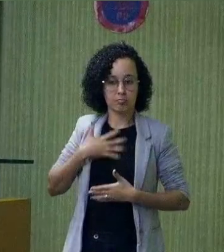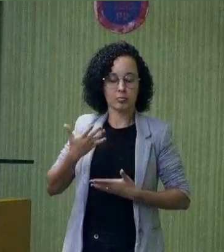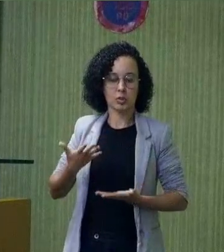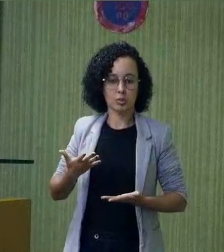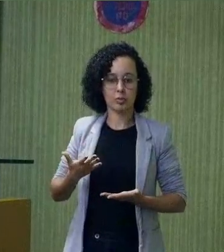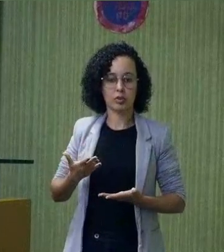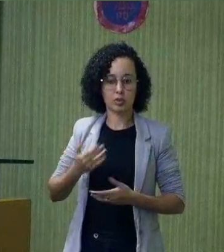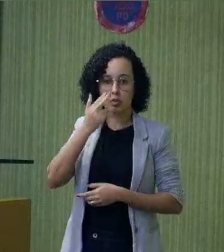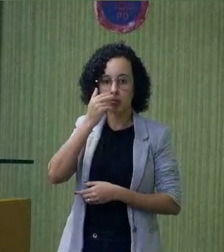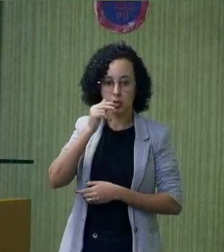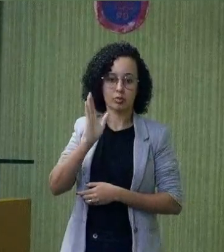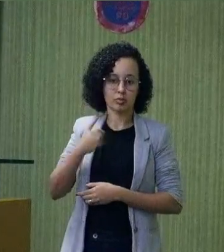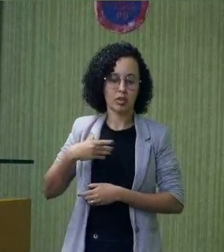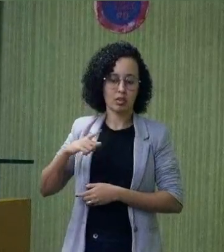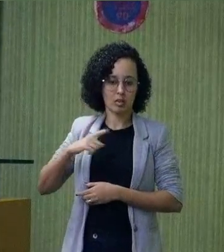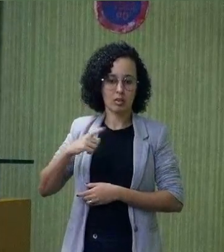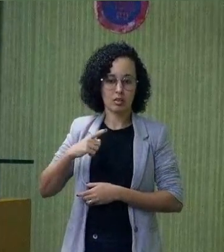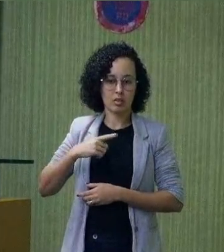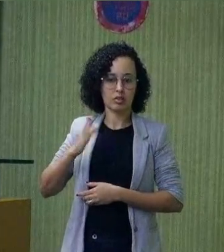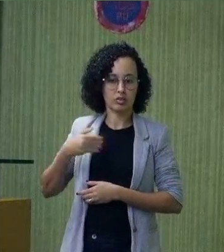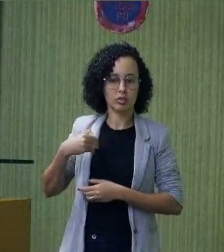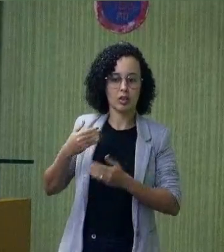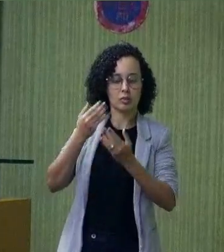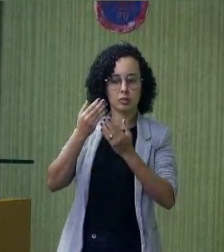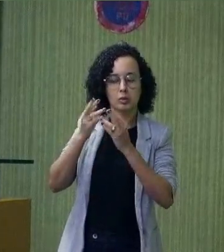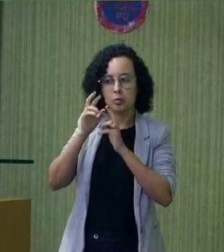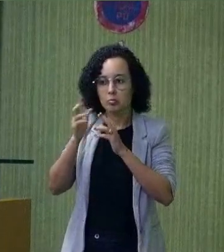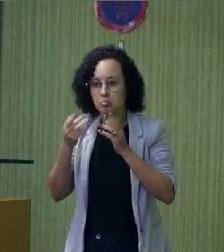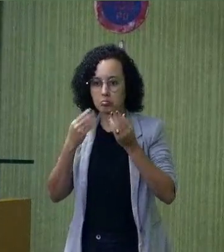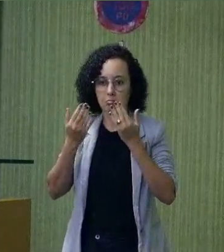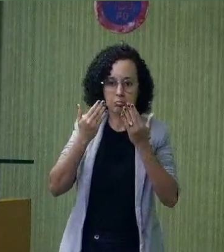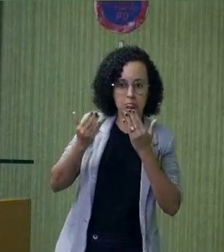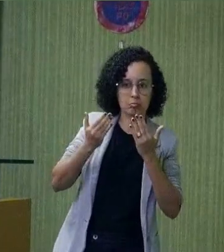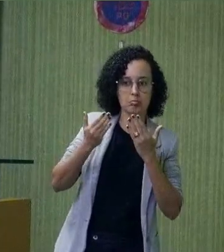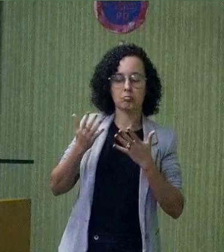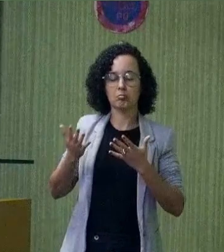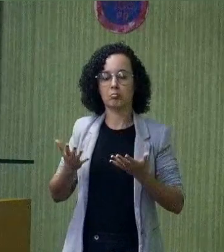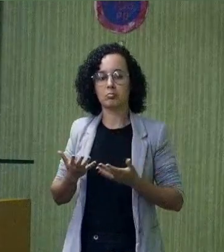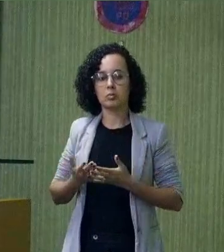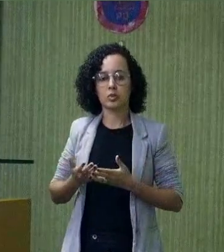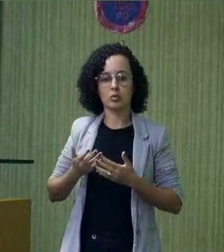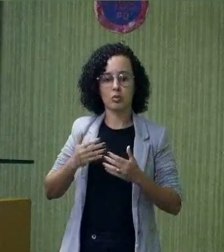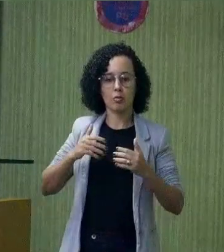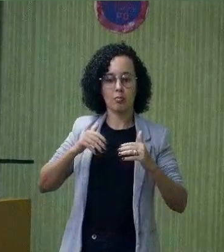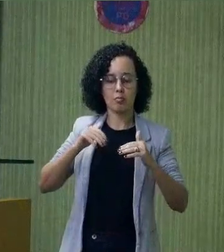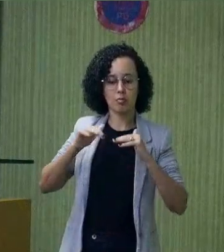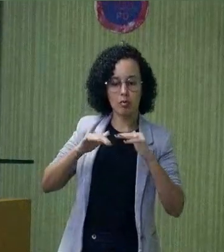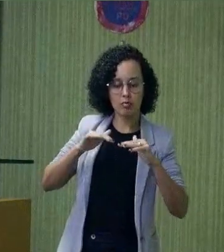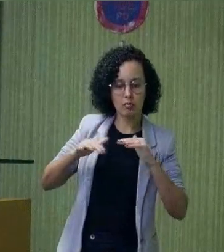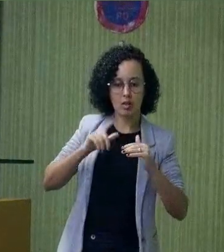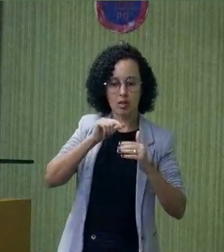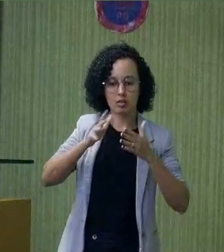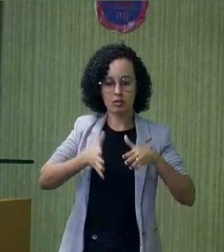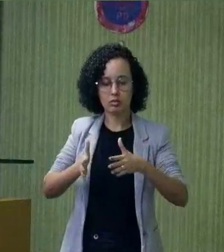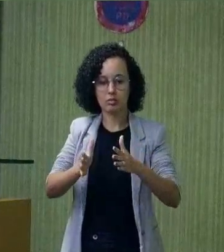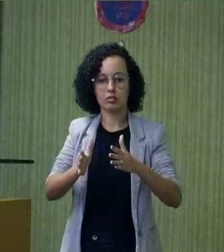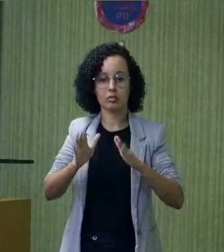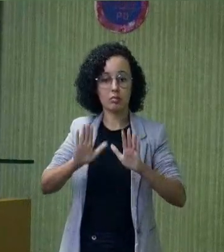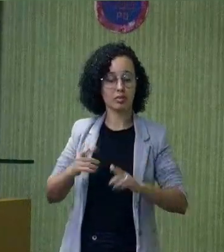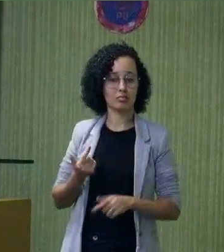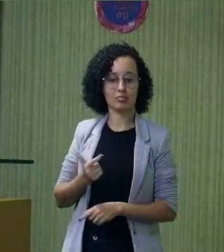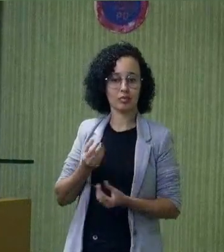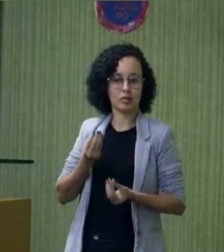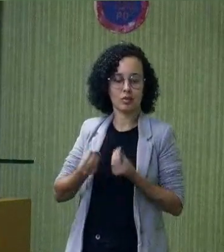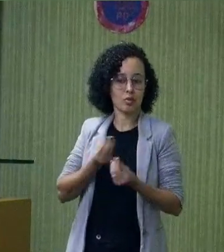vocês já tendo uma certa previsibilidade do Movimento dos Rios né mas no nosso caso não tinha como